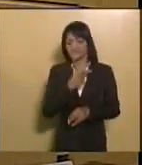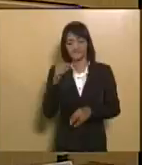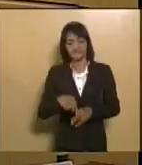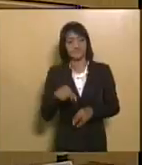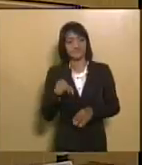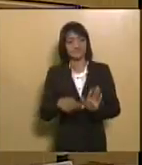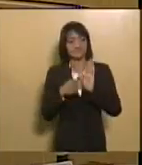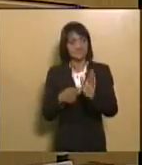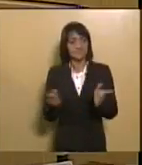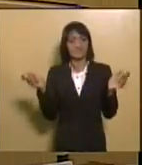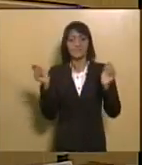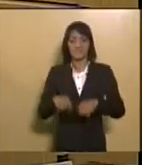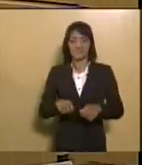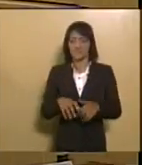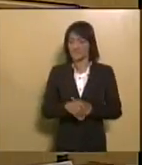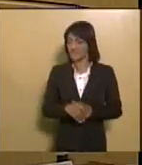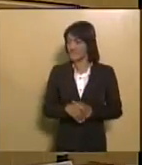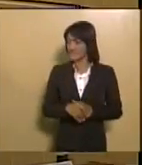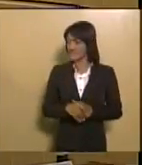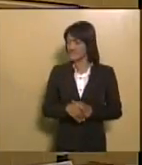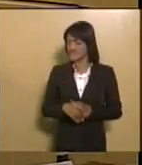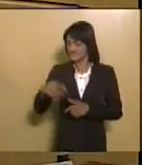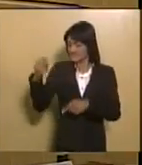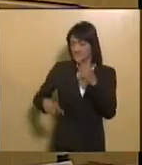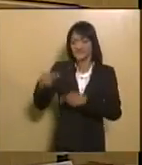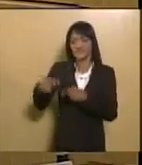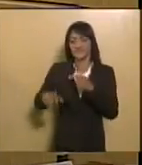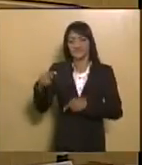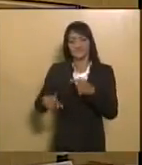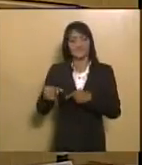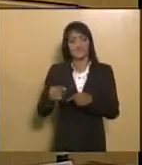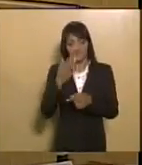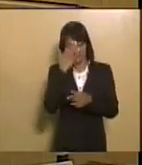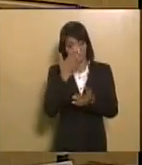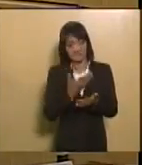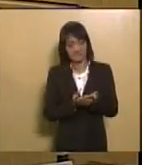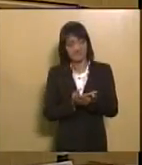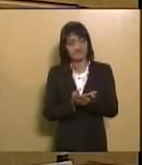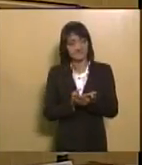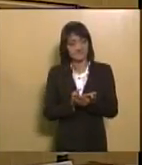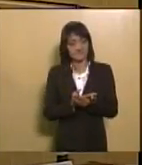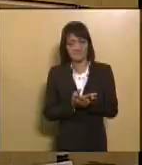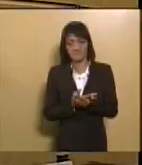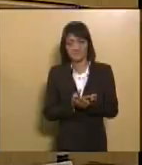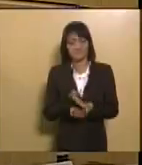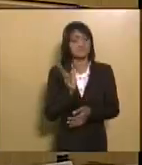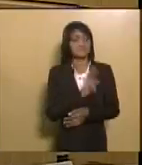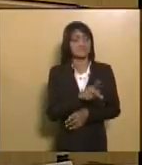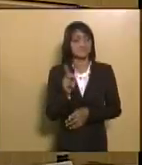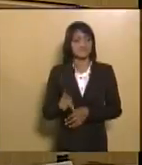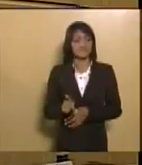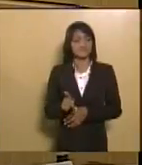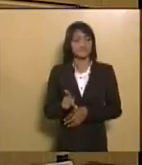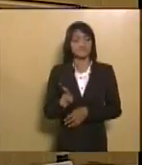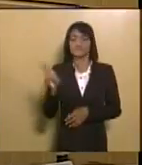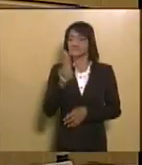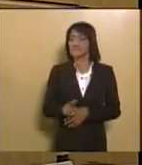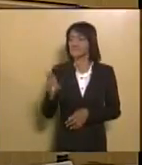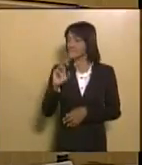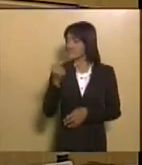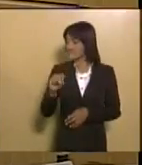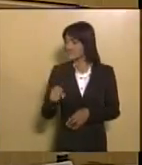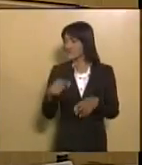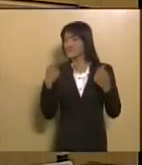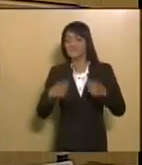para que a gente possa, que nesse ambiente, discutir. Eu creio que os dados dos professores da Universidade Federal de Sergipe